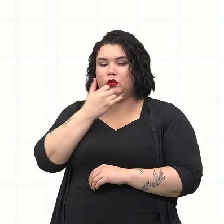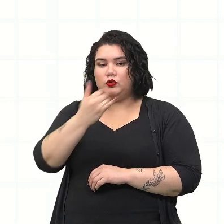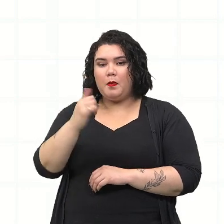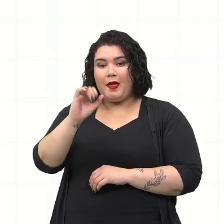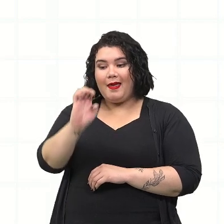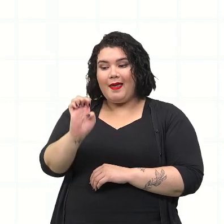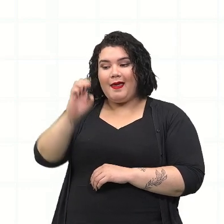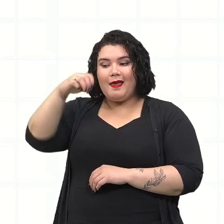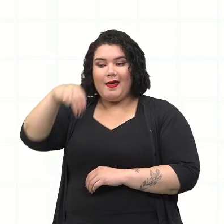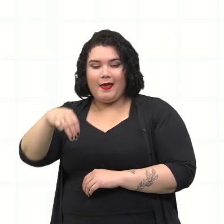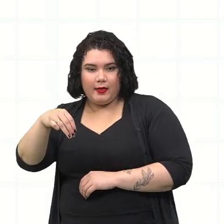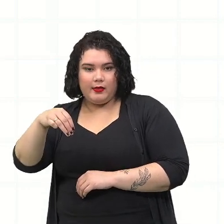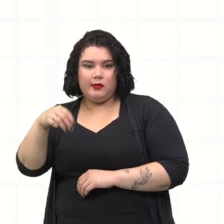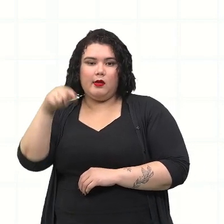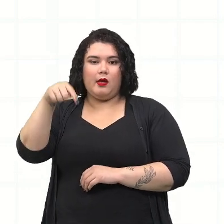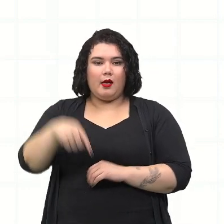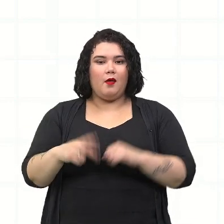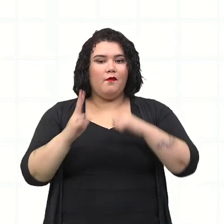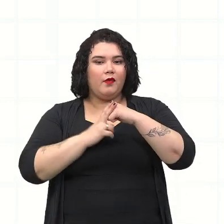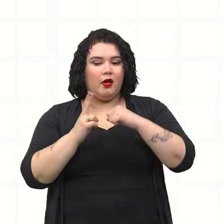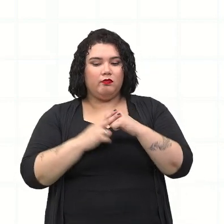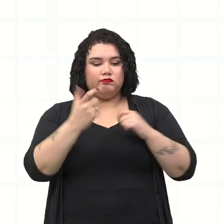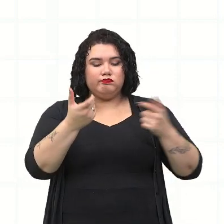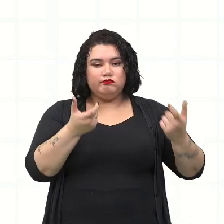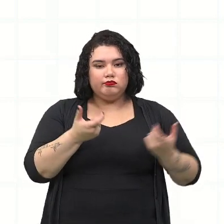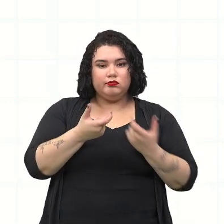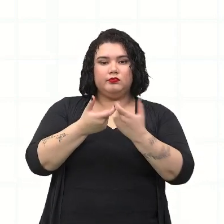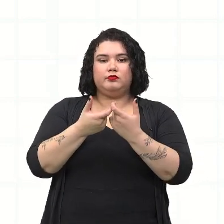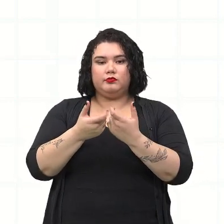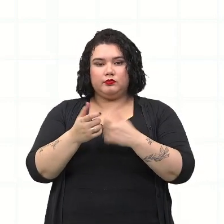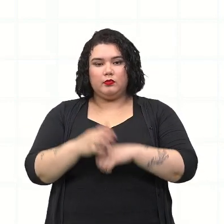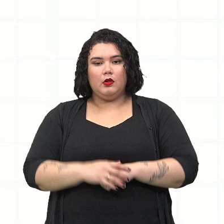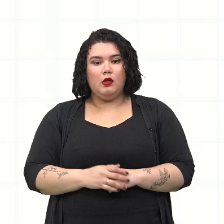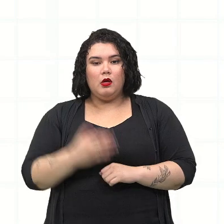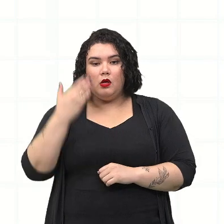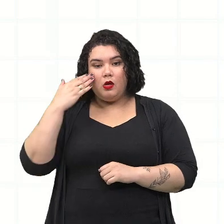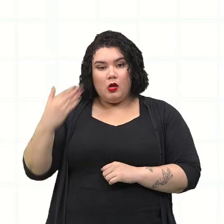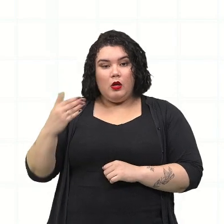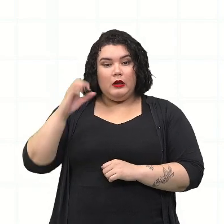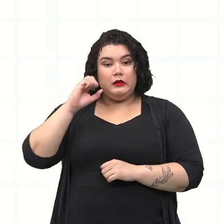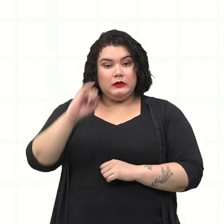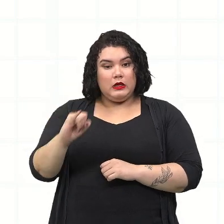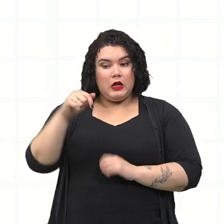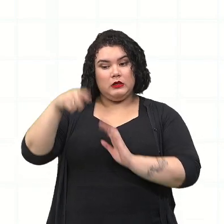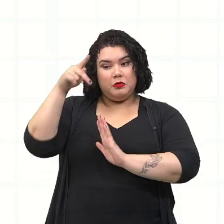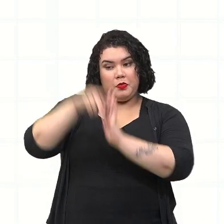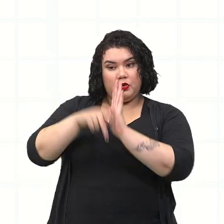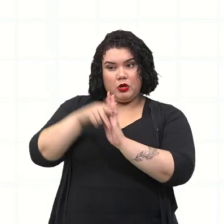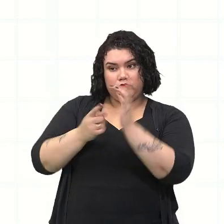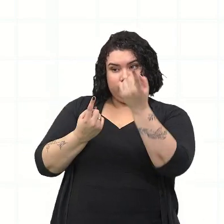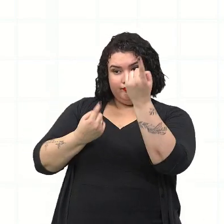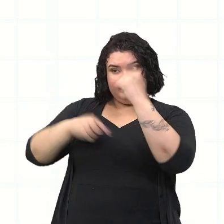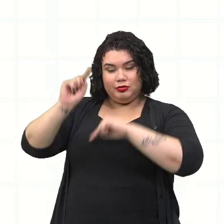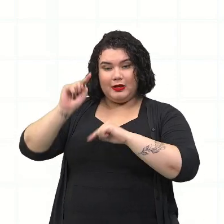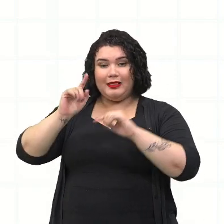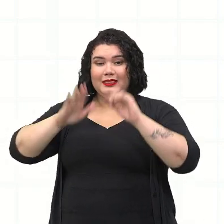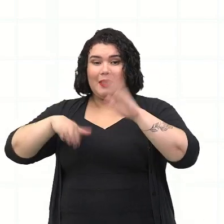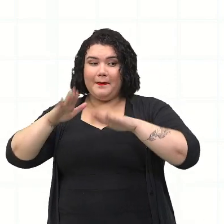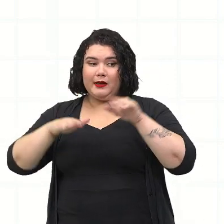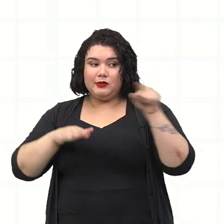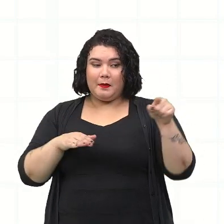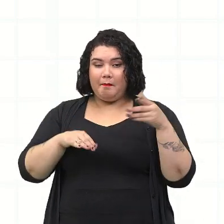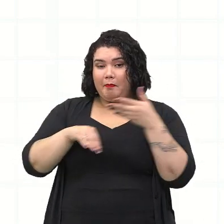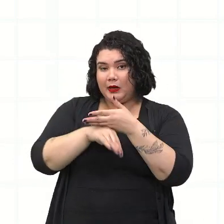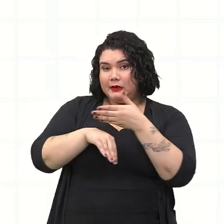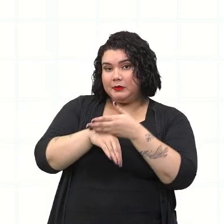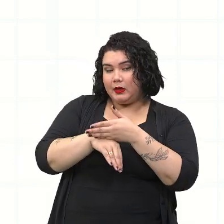verbo faça sentido. Depender de, o sucesso do projeto depende de sua colaboração.